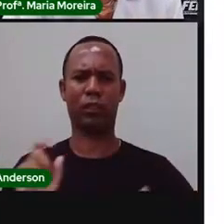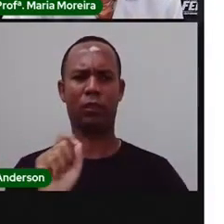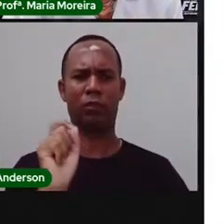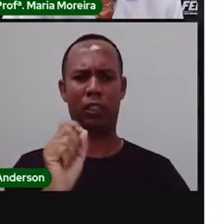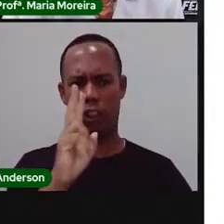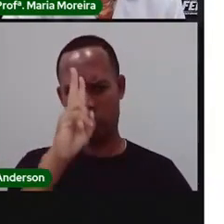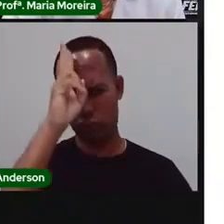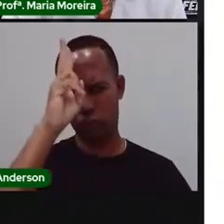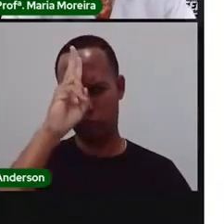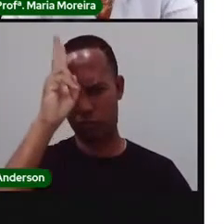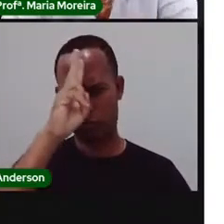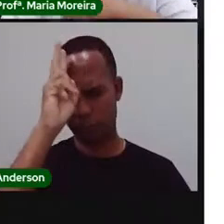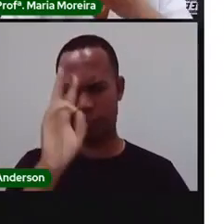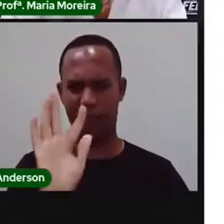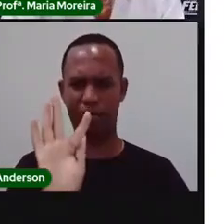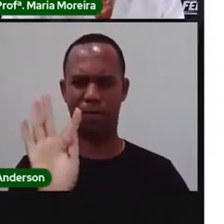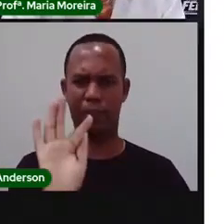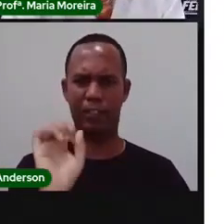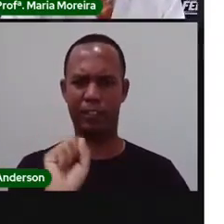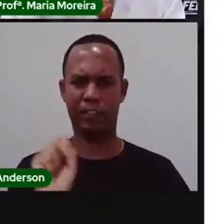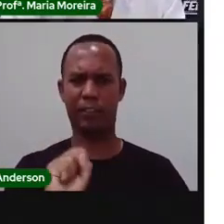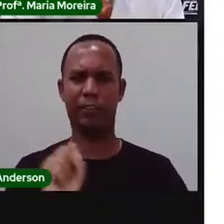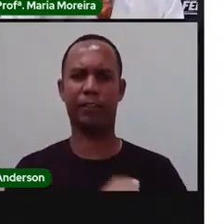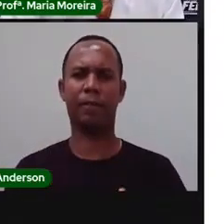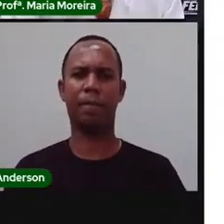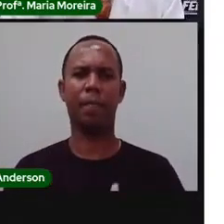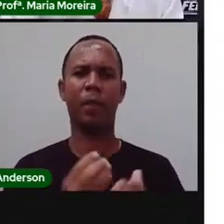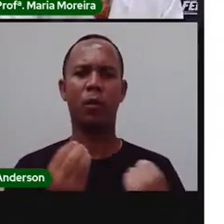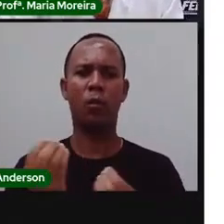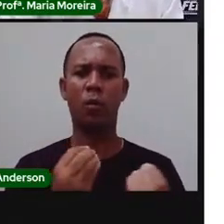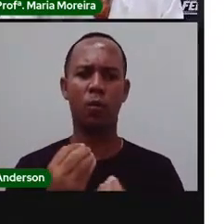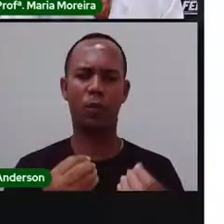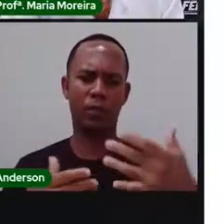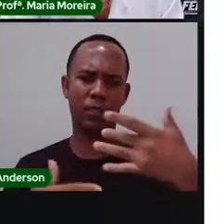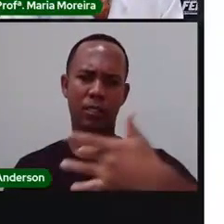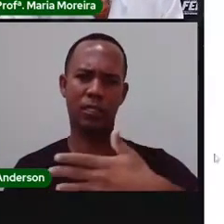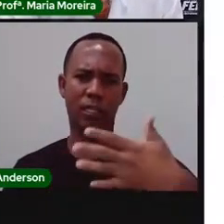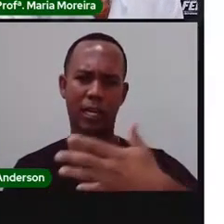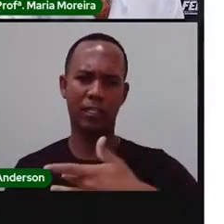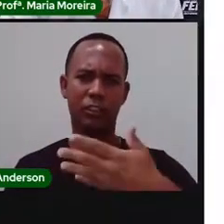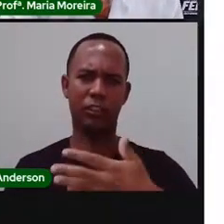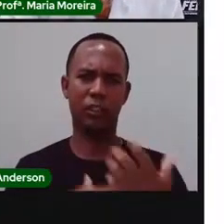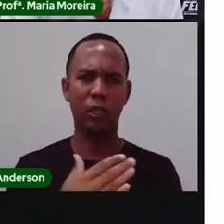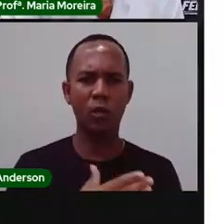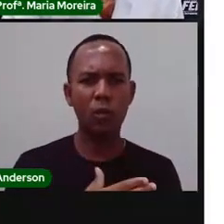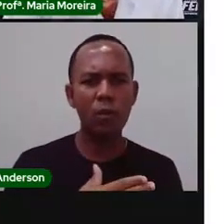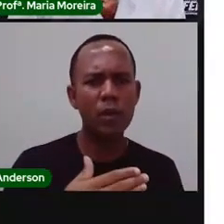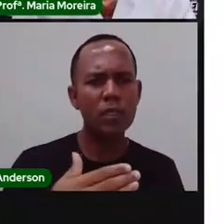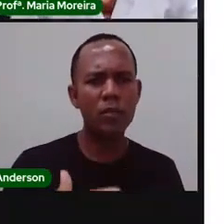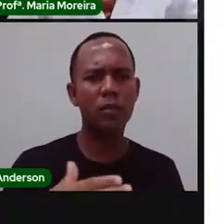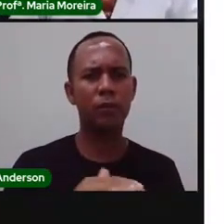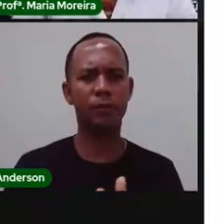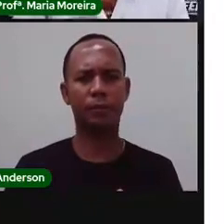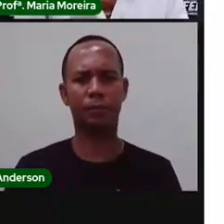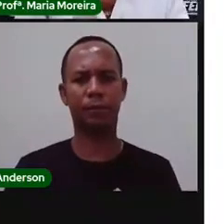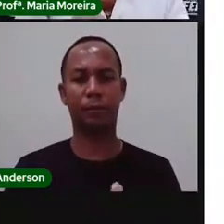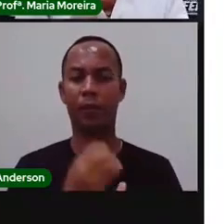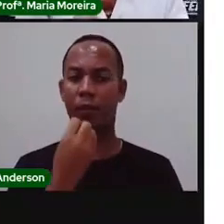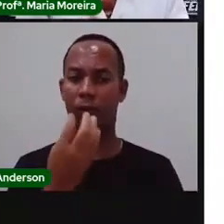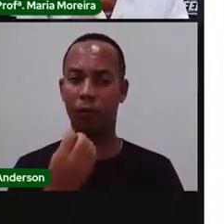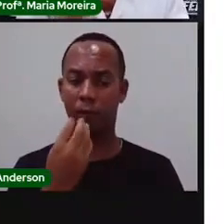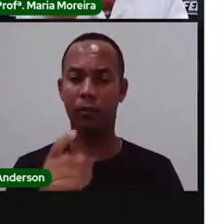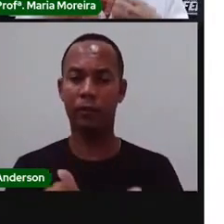Feira de Santana, porque foi a partir dele que a cidade, ela começa a surgir. Bom, e aí, na